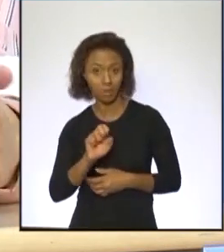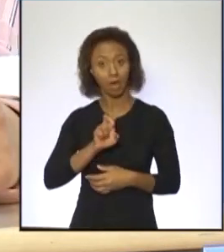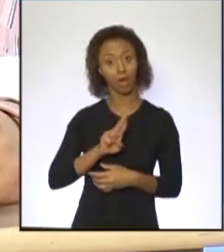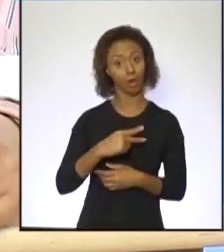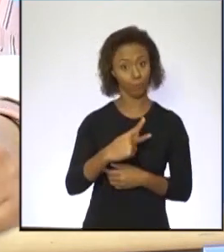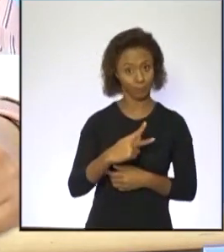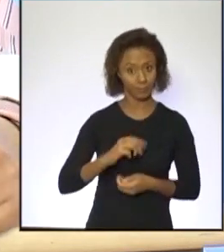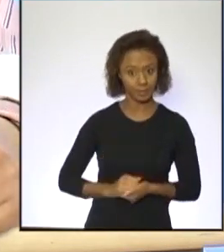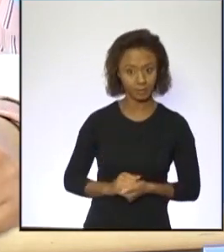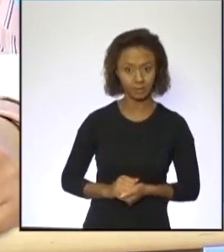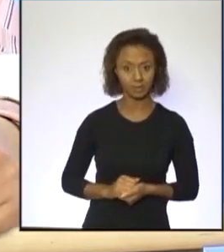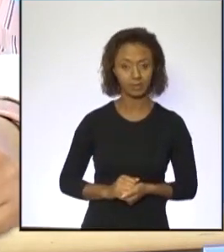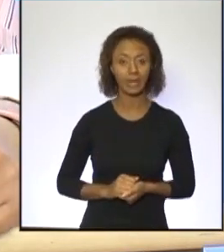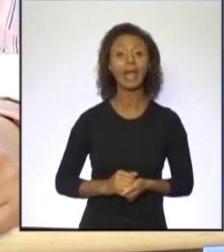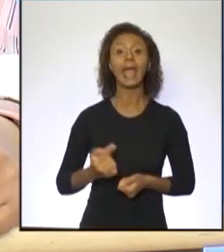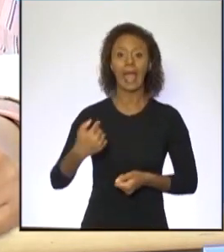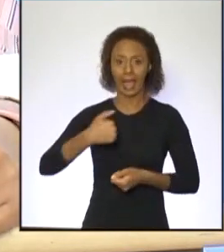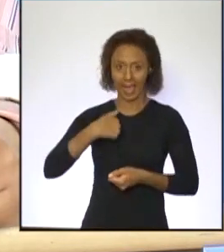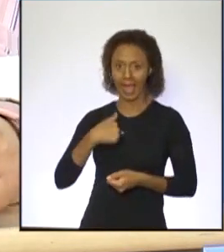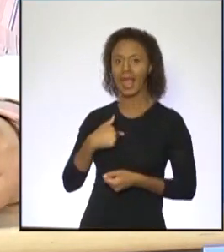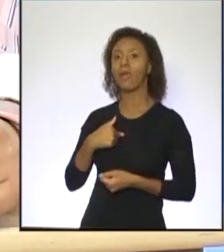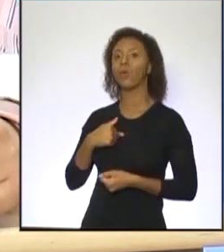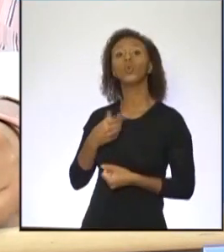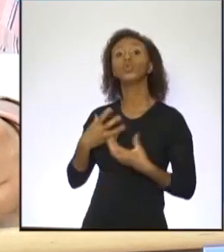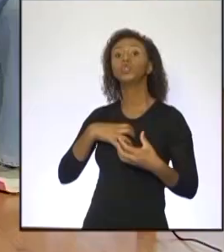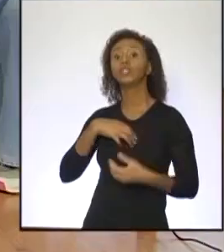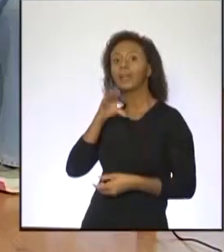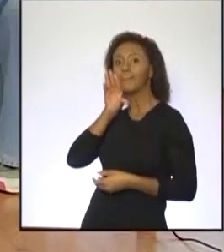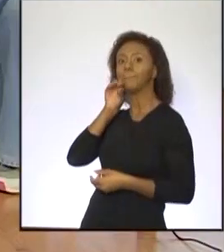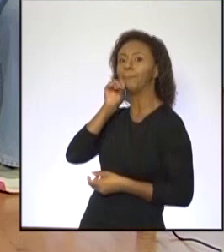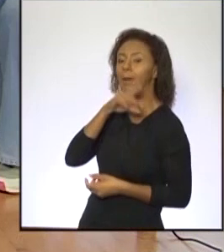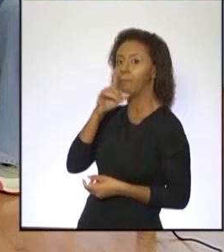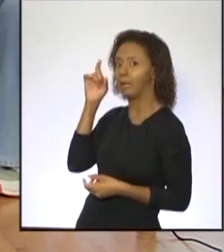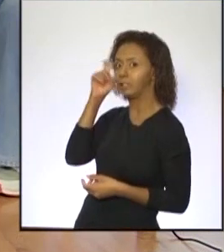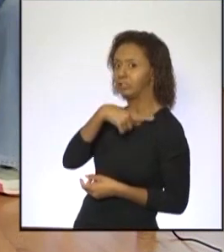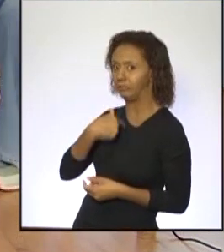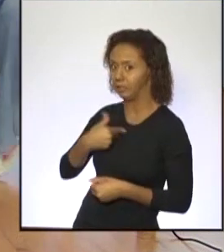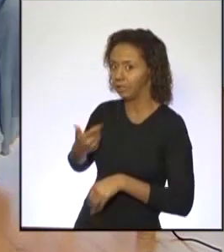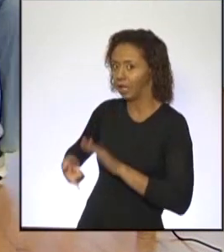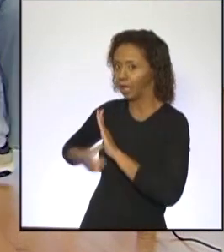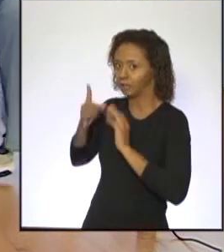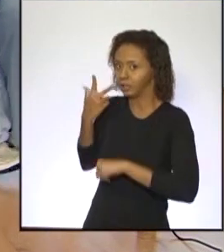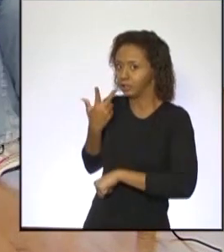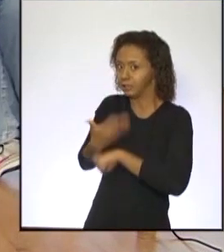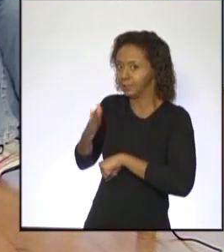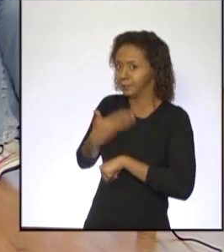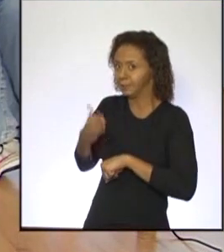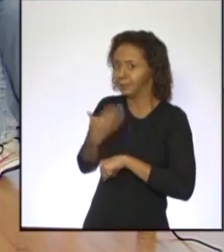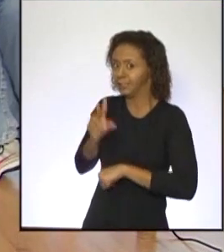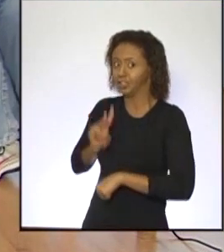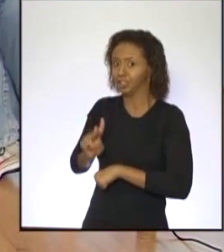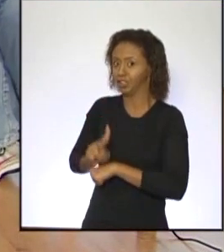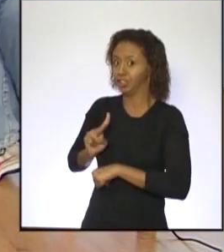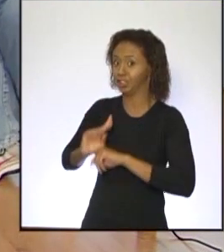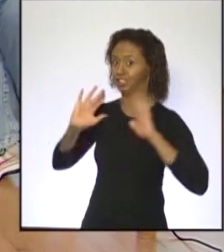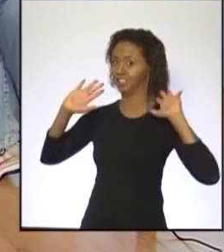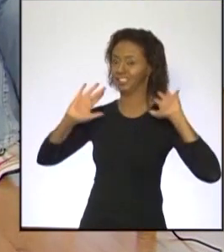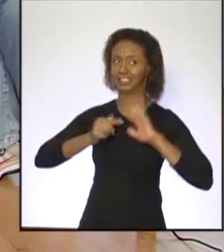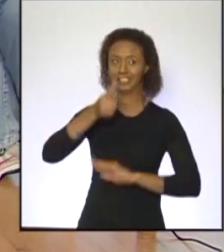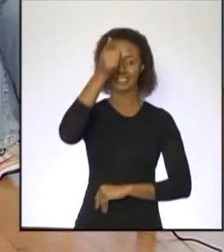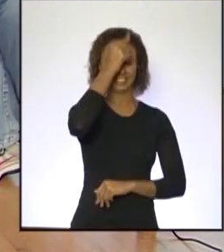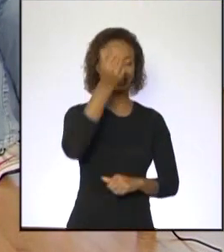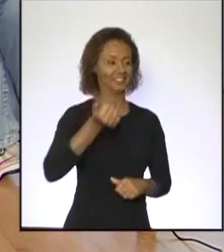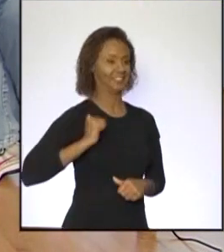Não é que eu sabia, mas eu treinei para aula, viu, Kátia? Então tá bom, Já tá contei certo. o segredo aqui. Olha só, eu